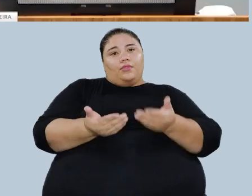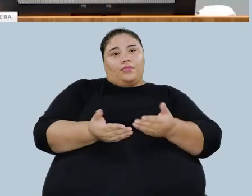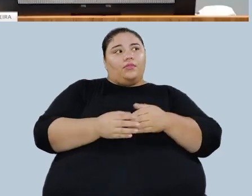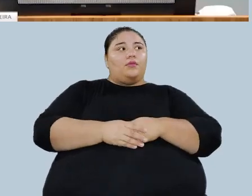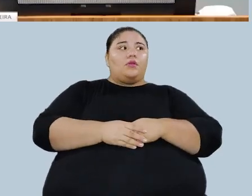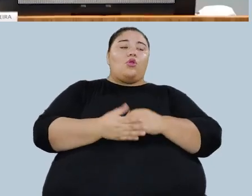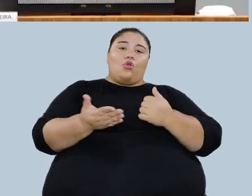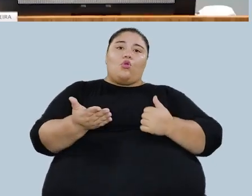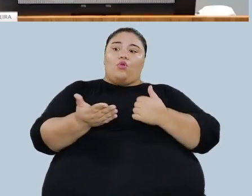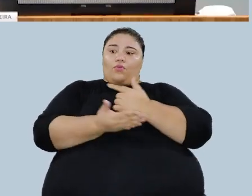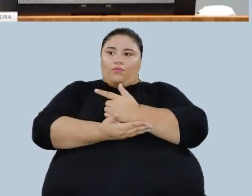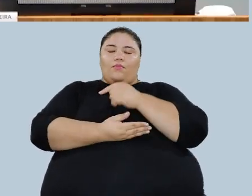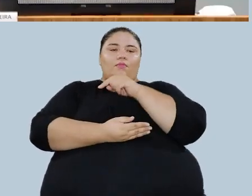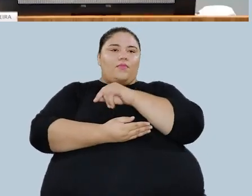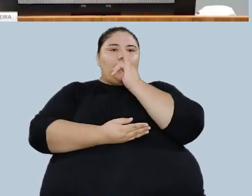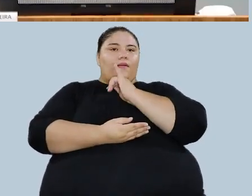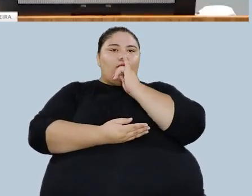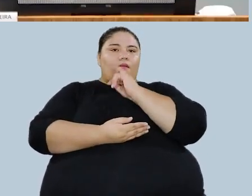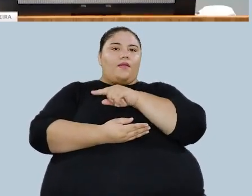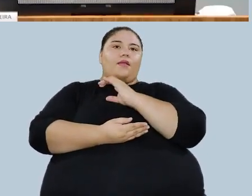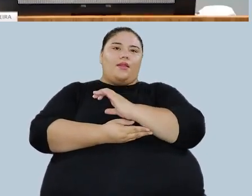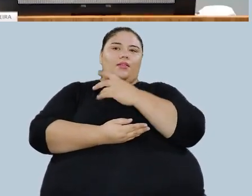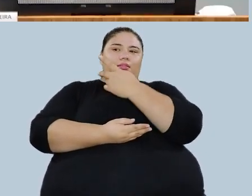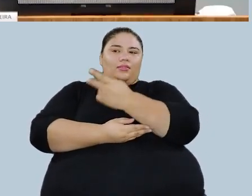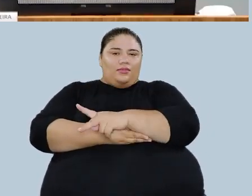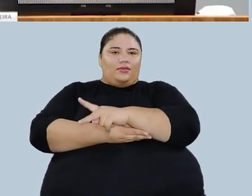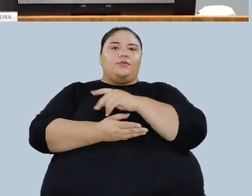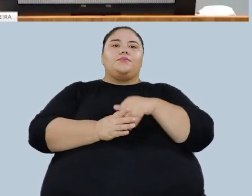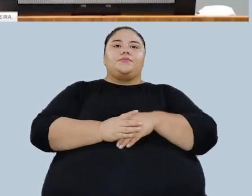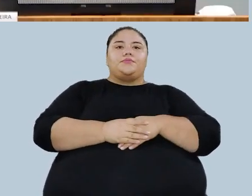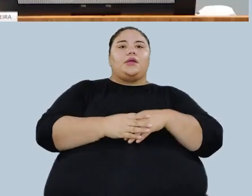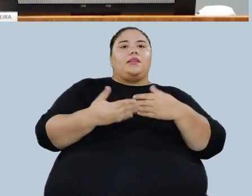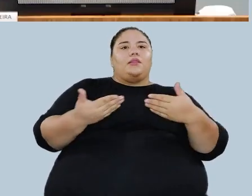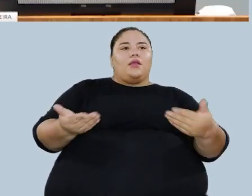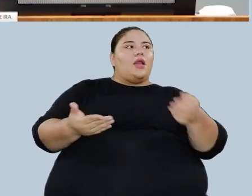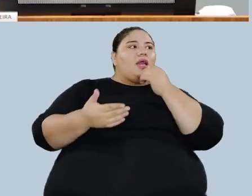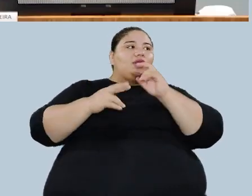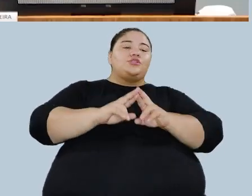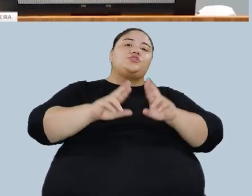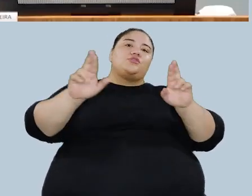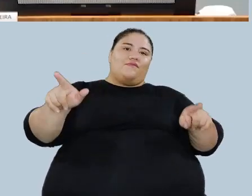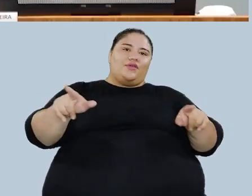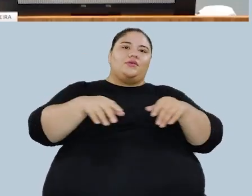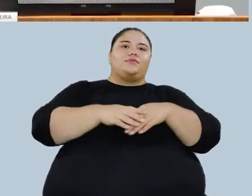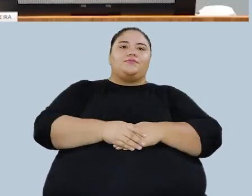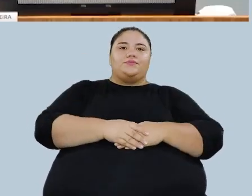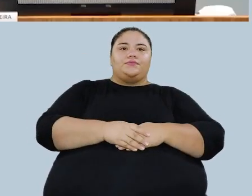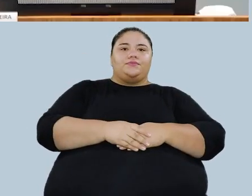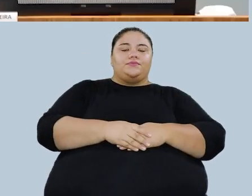né? Então tem que comprar aquele bem e, lógico, ela precisa tomar crédito daquilo, né? Então, é uma situação diferenciada, né?